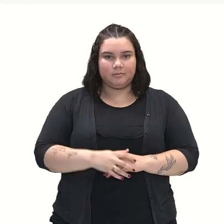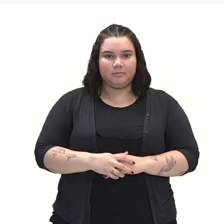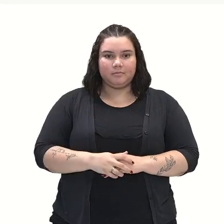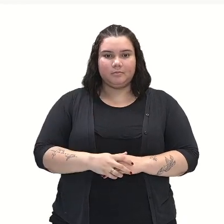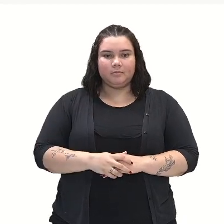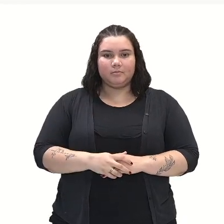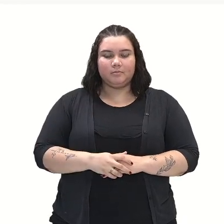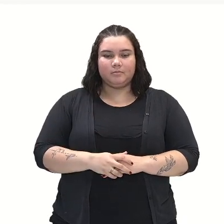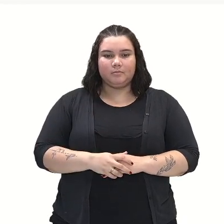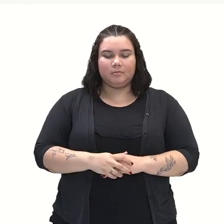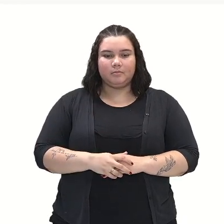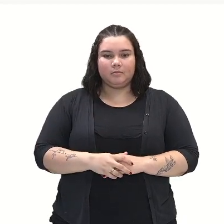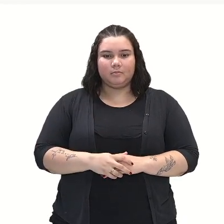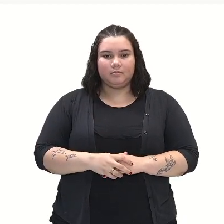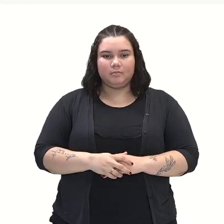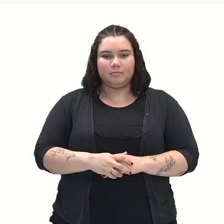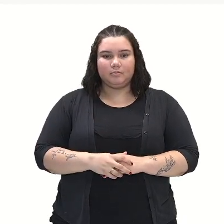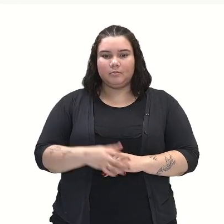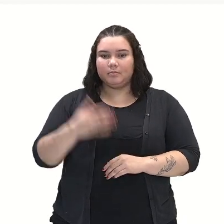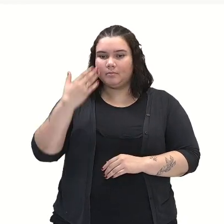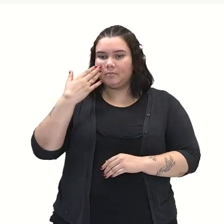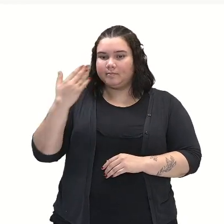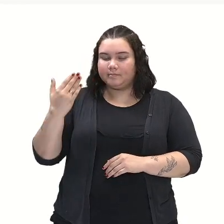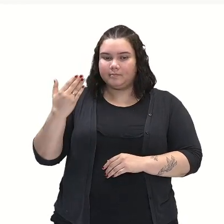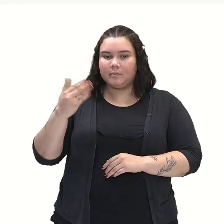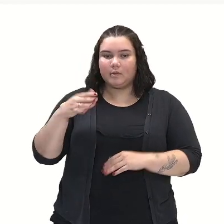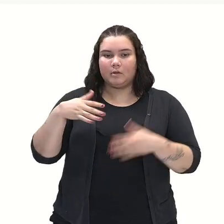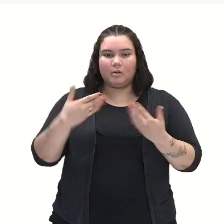Isso aqui vai resultar em